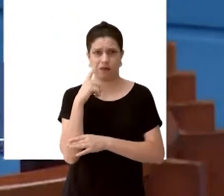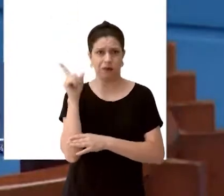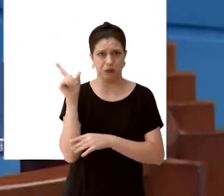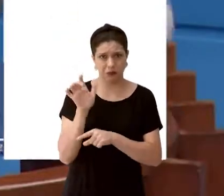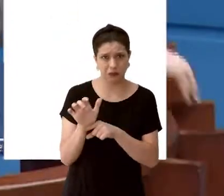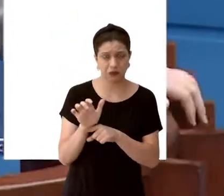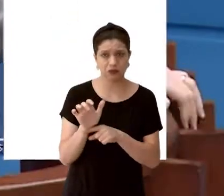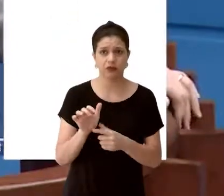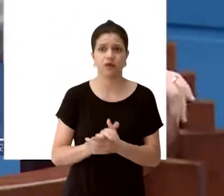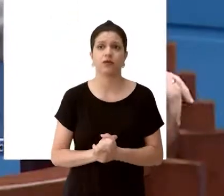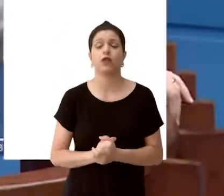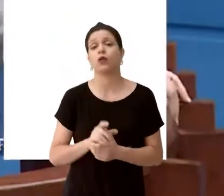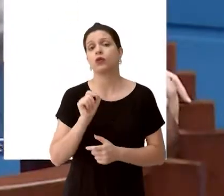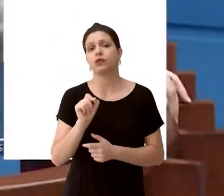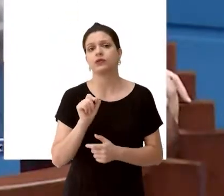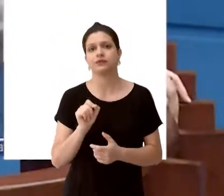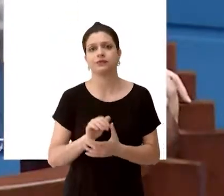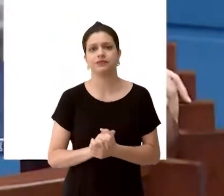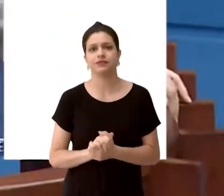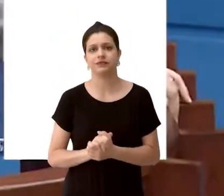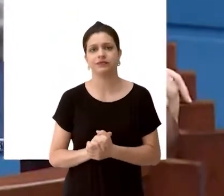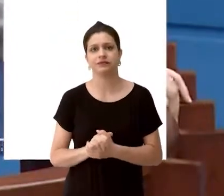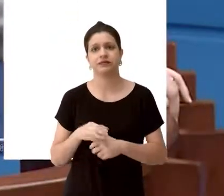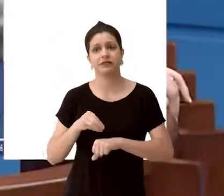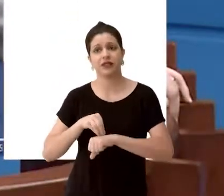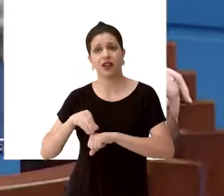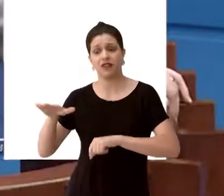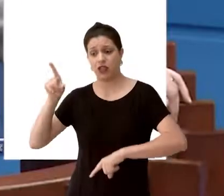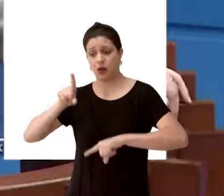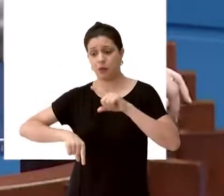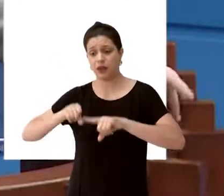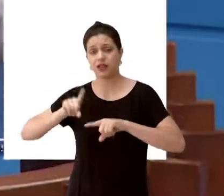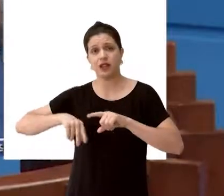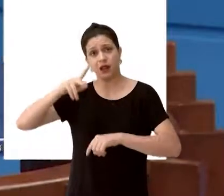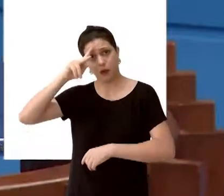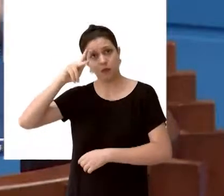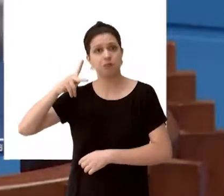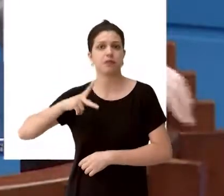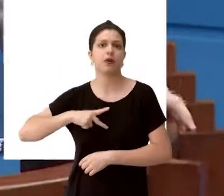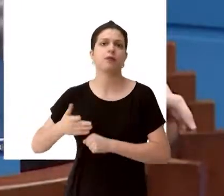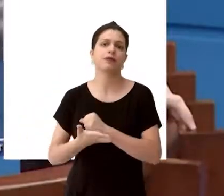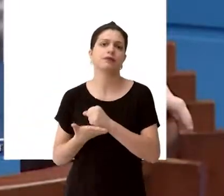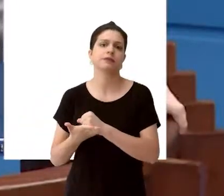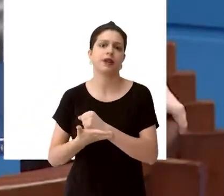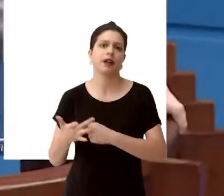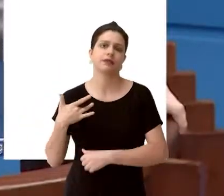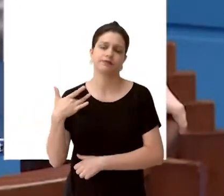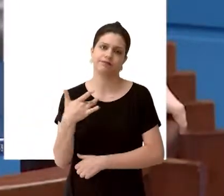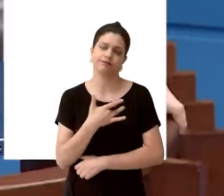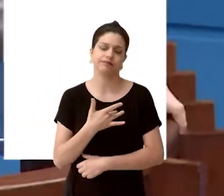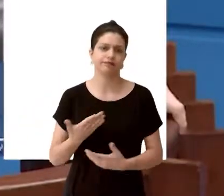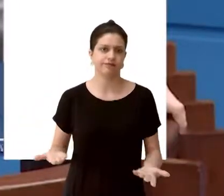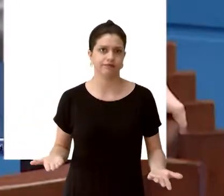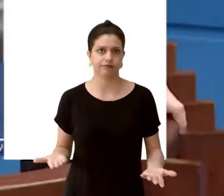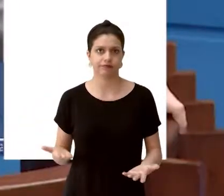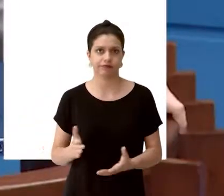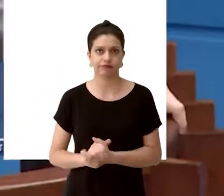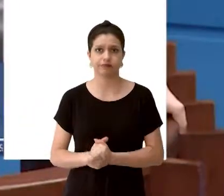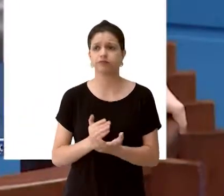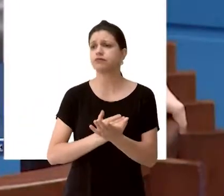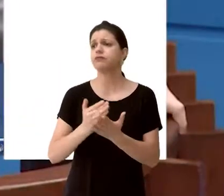para o Hospital Regional do Estado e levando os seus próprios equipamentos básicos de